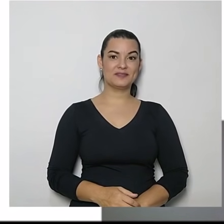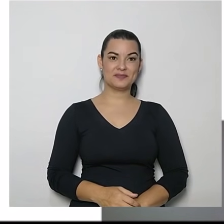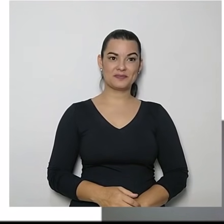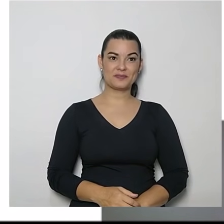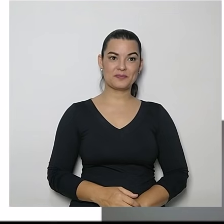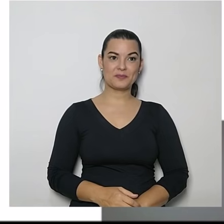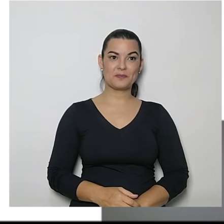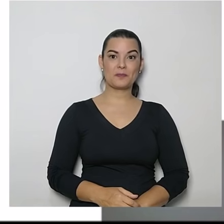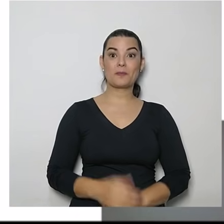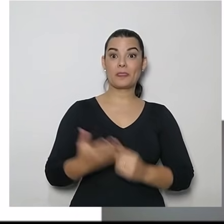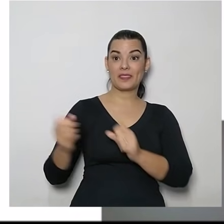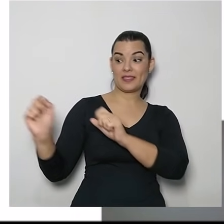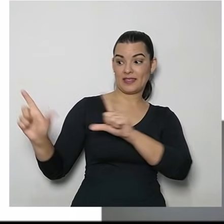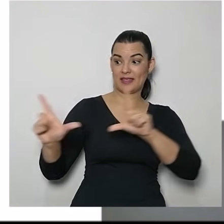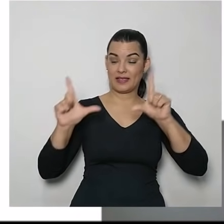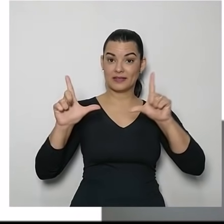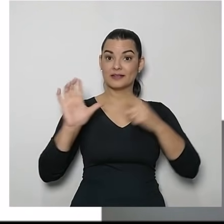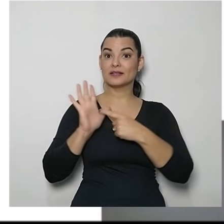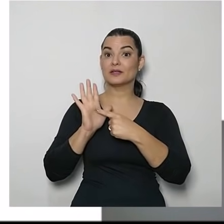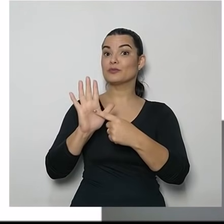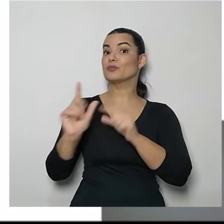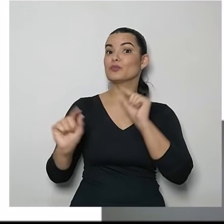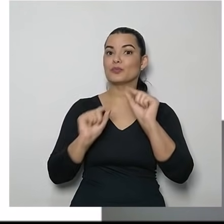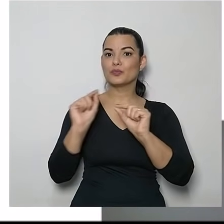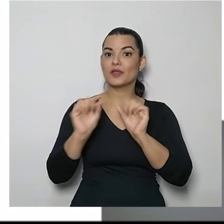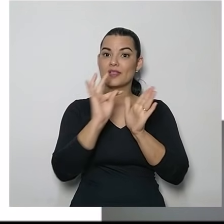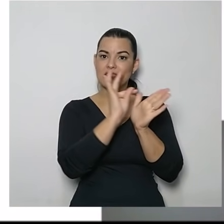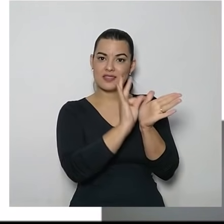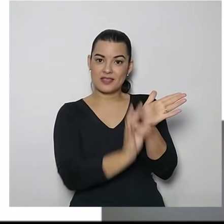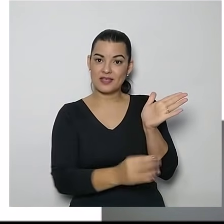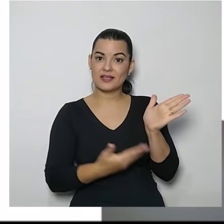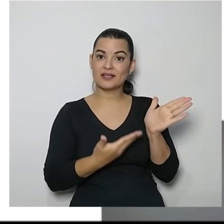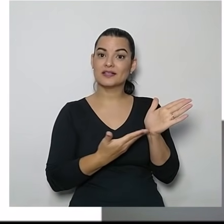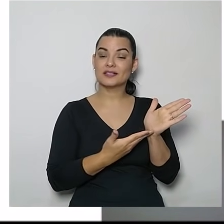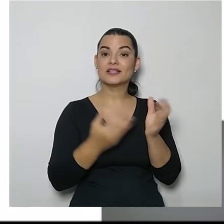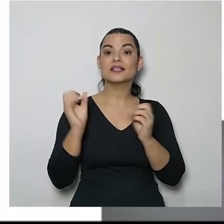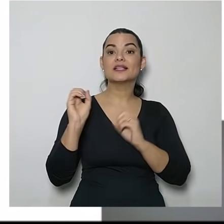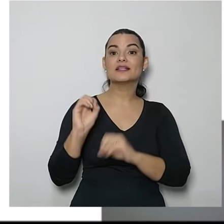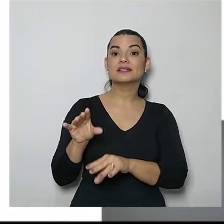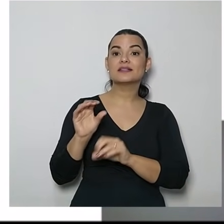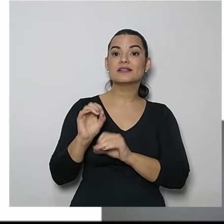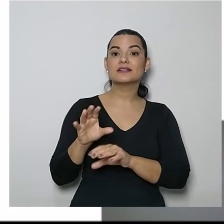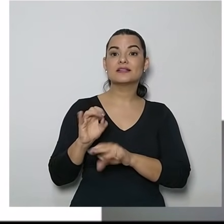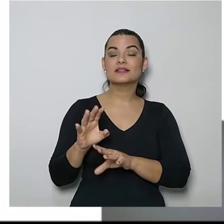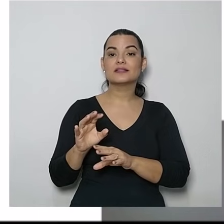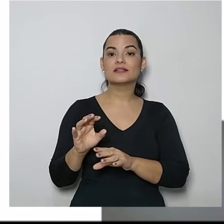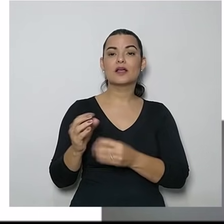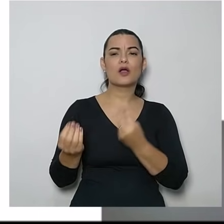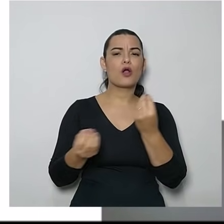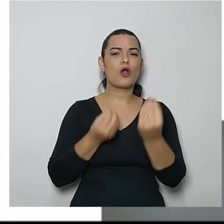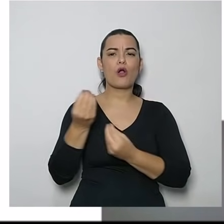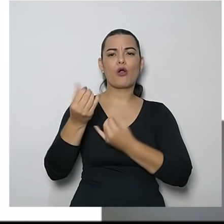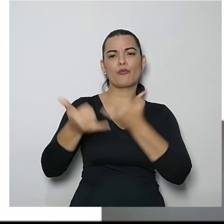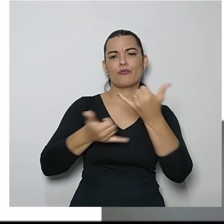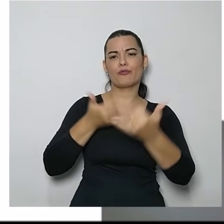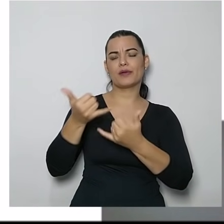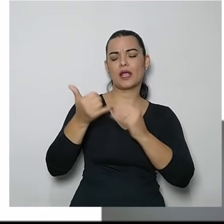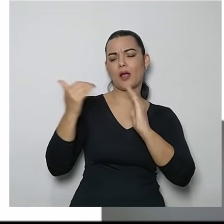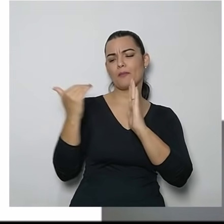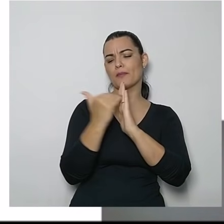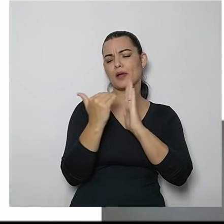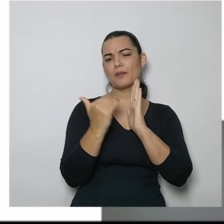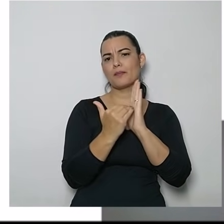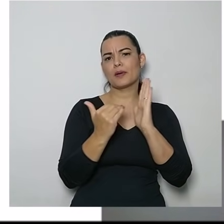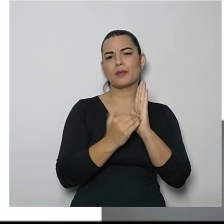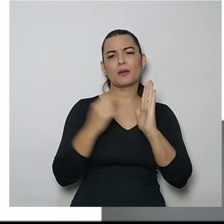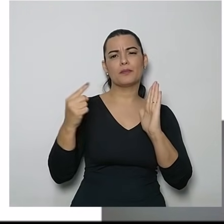Na tela de vocês está aparecendo um texto que nos ensina instruções de como